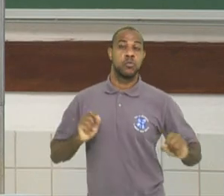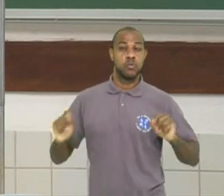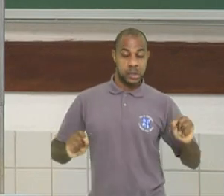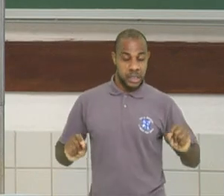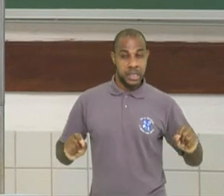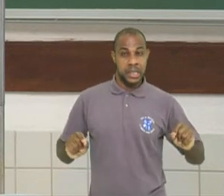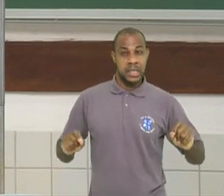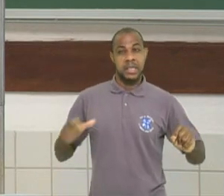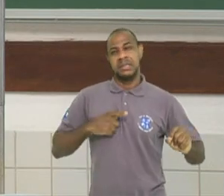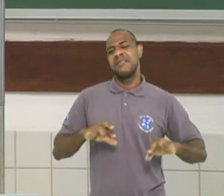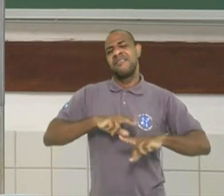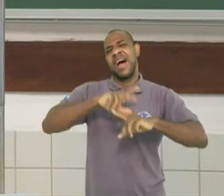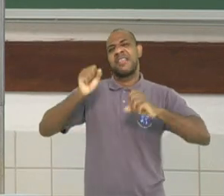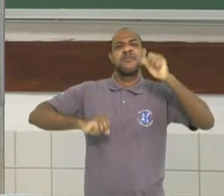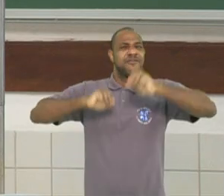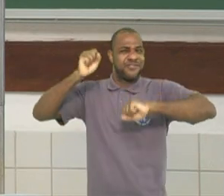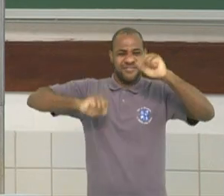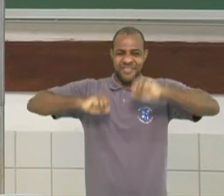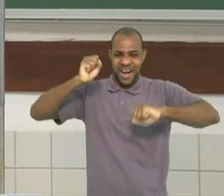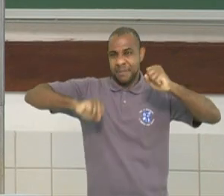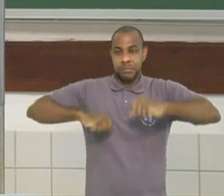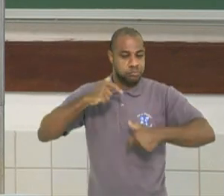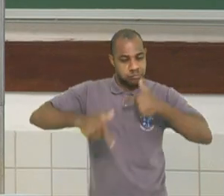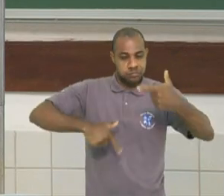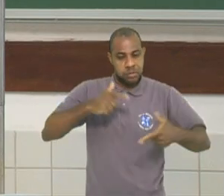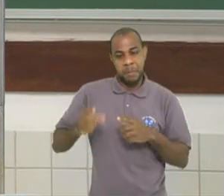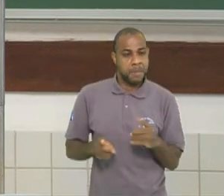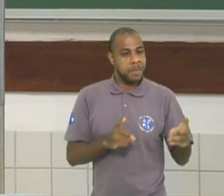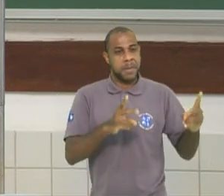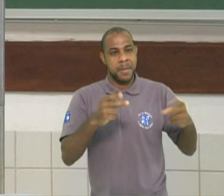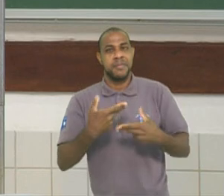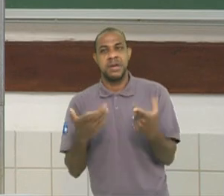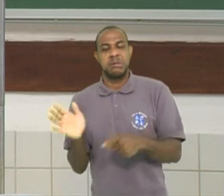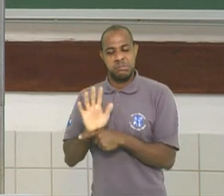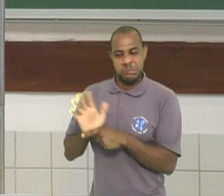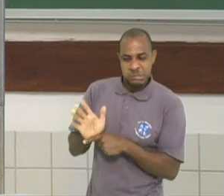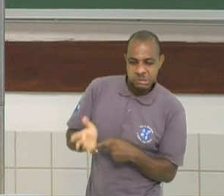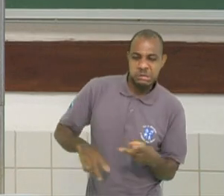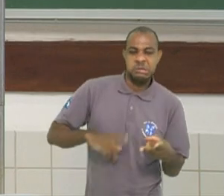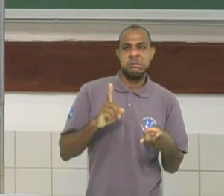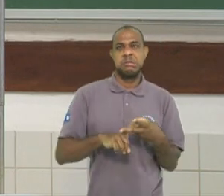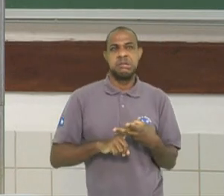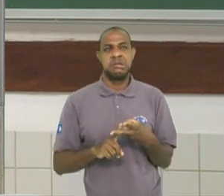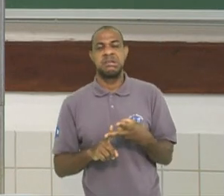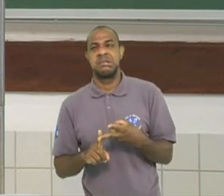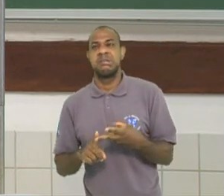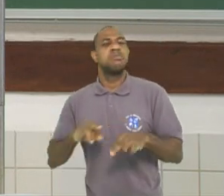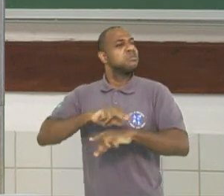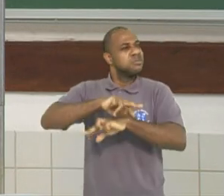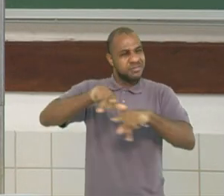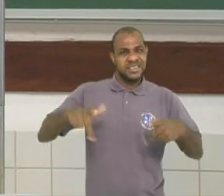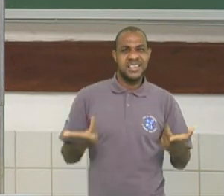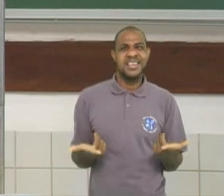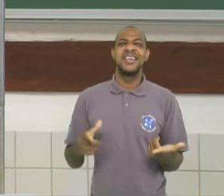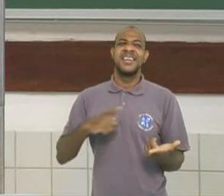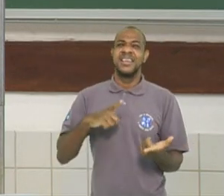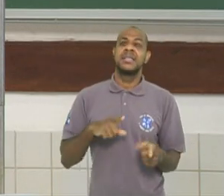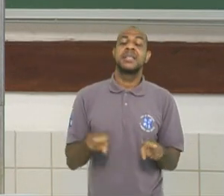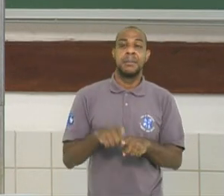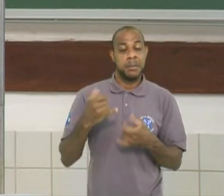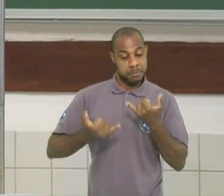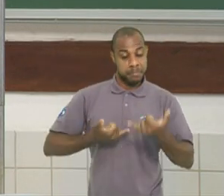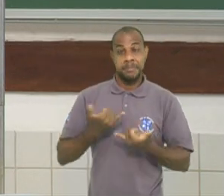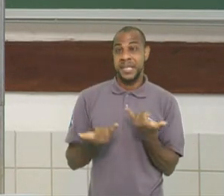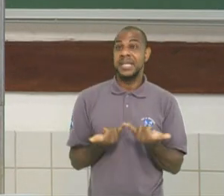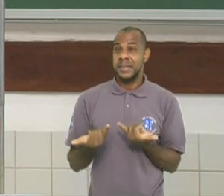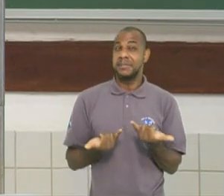com várias indústrias ali é trabalhando juntos como a cinematográfica que a gente viu né e até mesmo com a questão